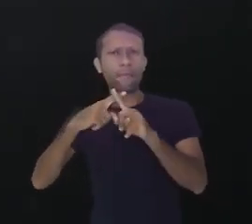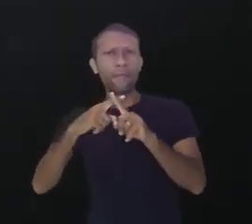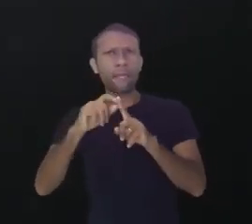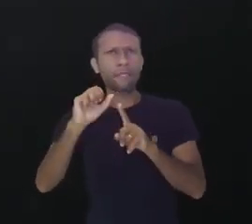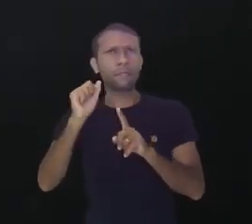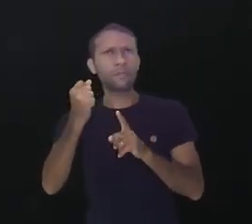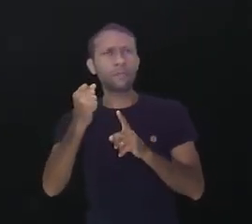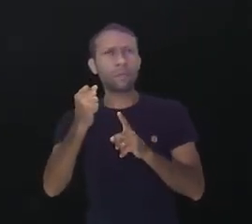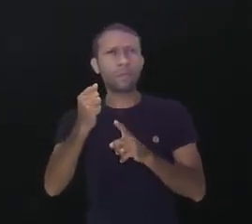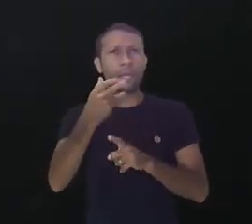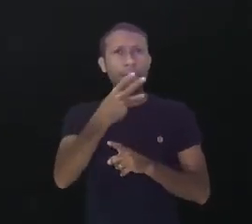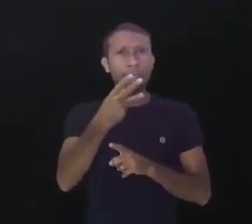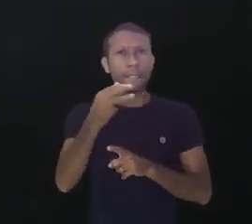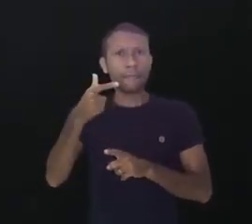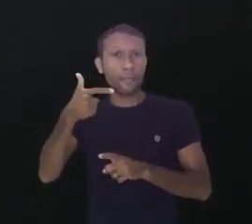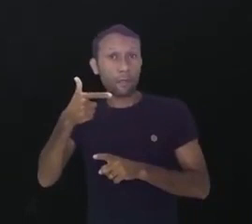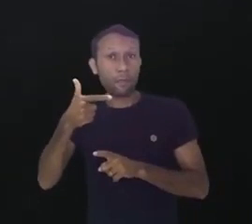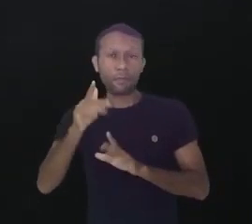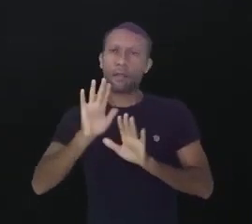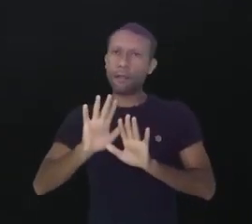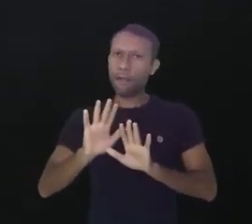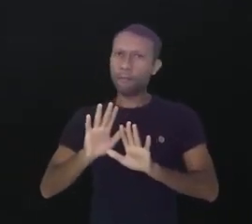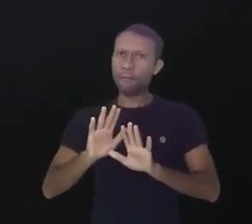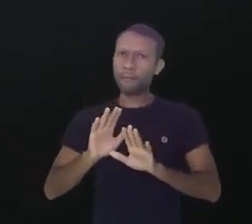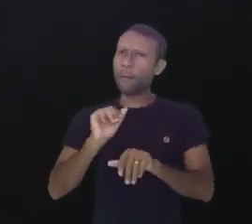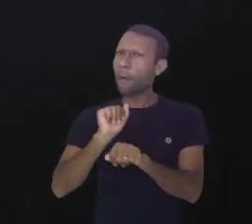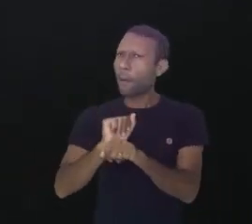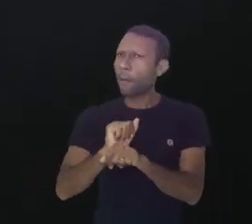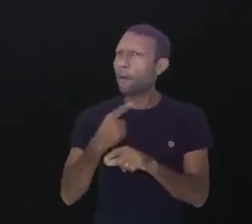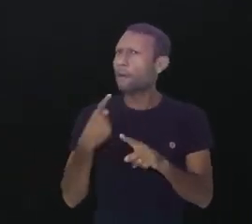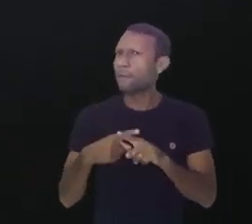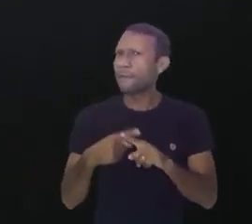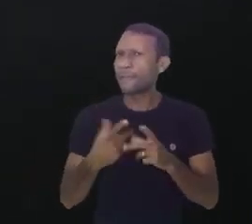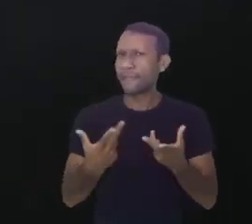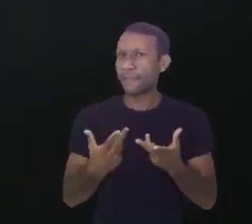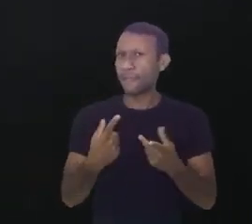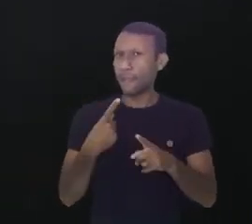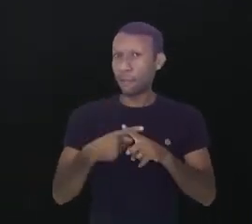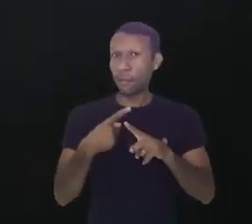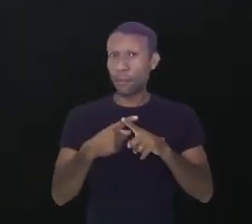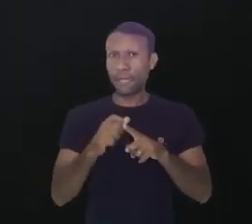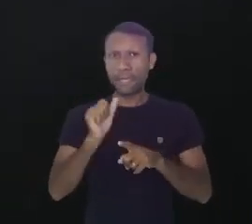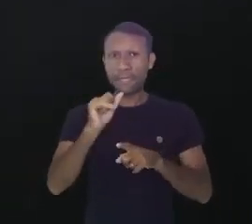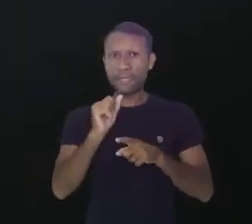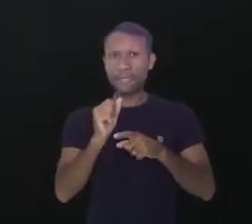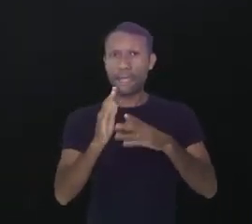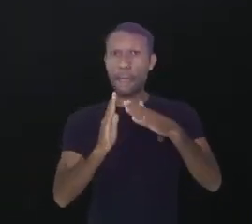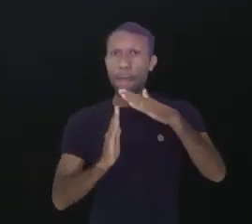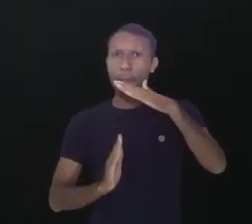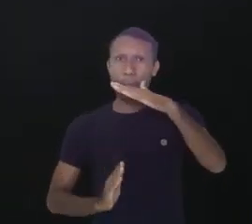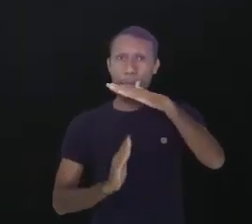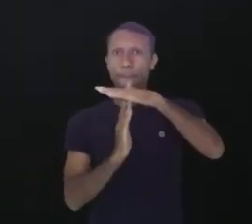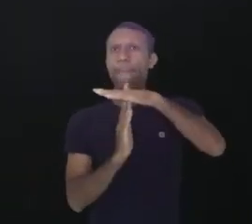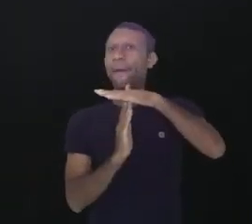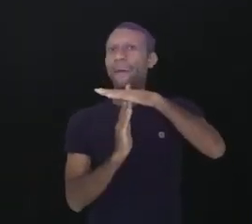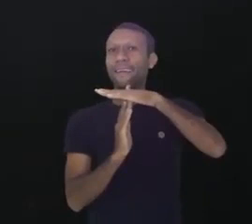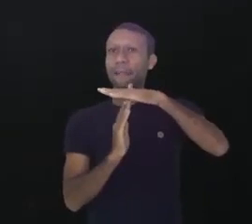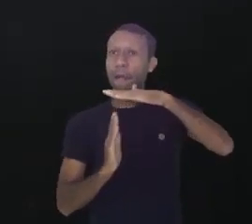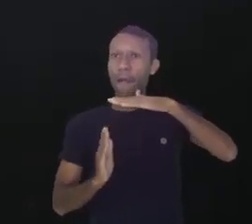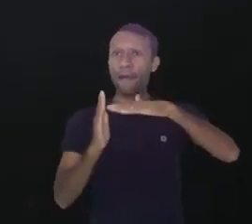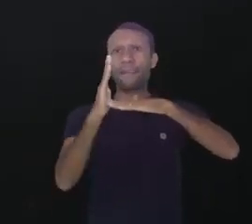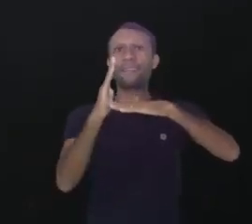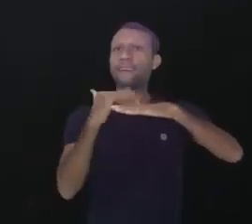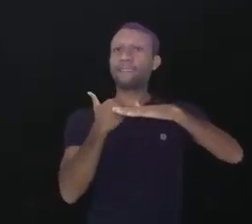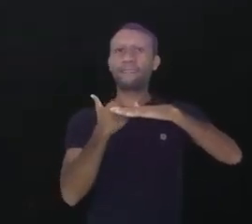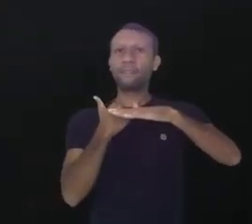vezes 4 é 32. Opa, parou aí. Por que paramos aqui? Porque pelo fato de 8 vezes 4 ser